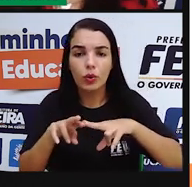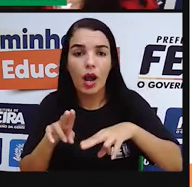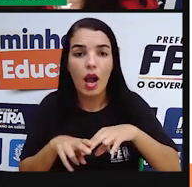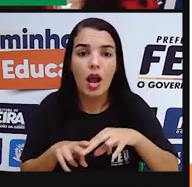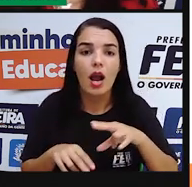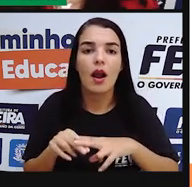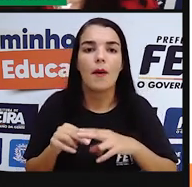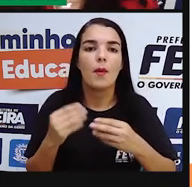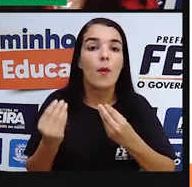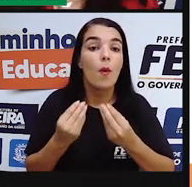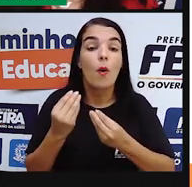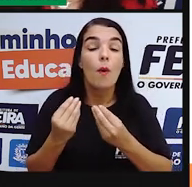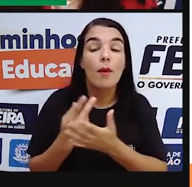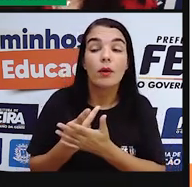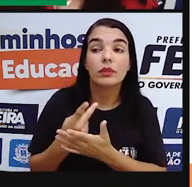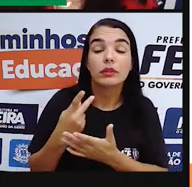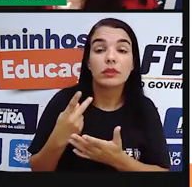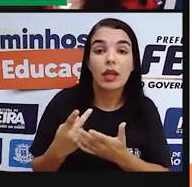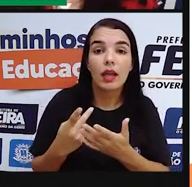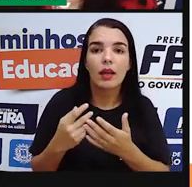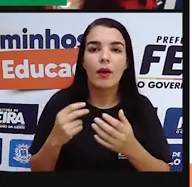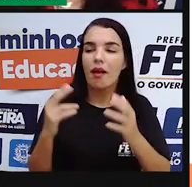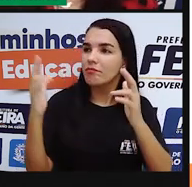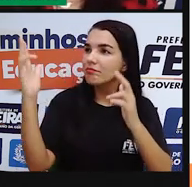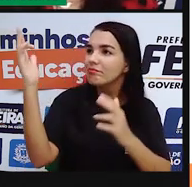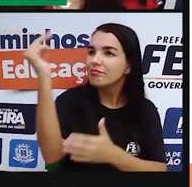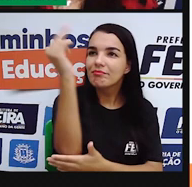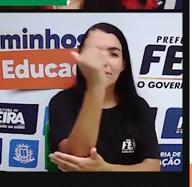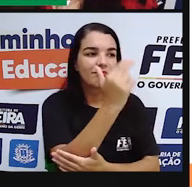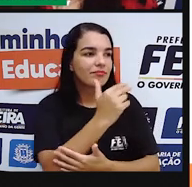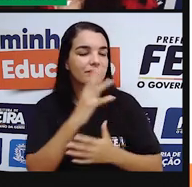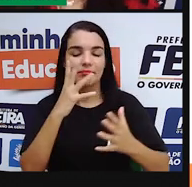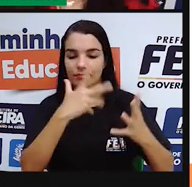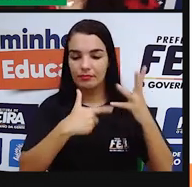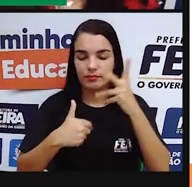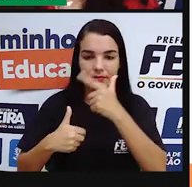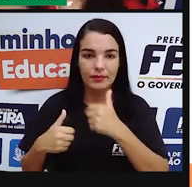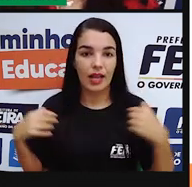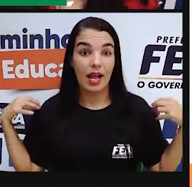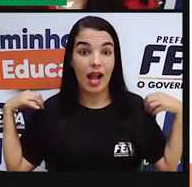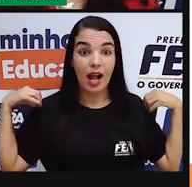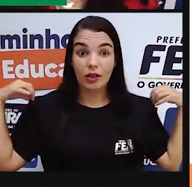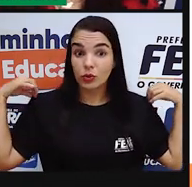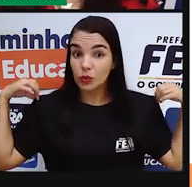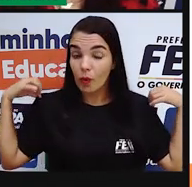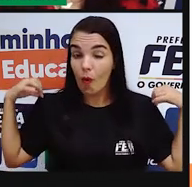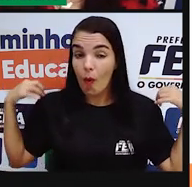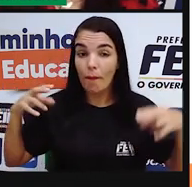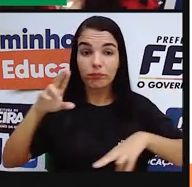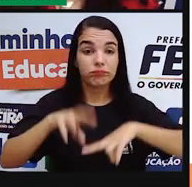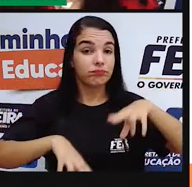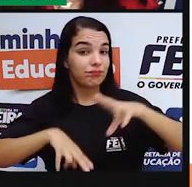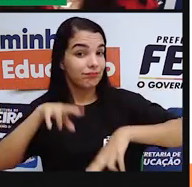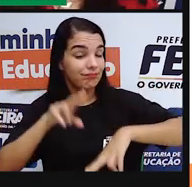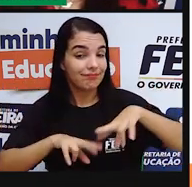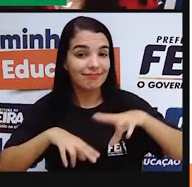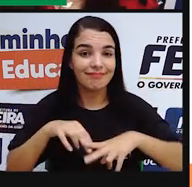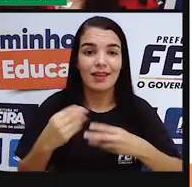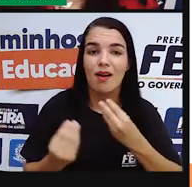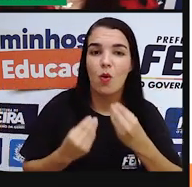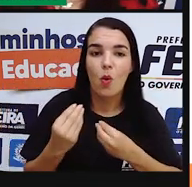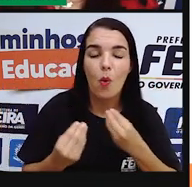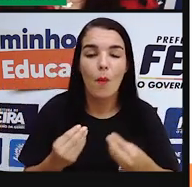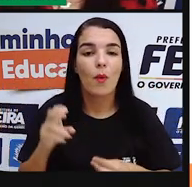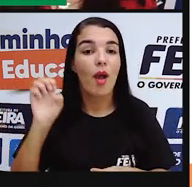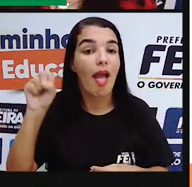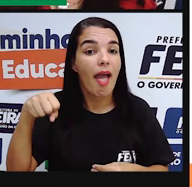falou sobre isso, não é? A decoração do São João, os trajes, que são os vestimentos, né, que são utilizados aí nas